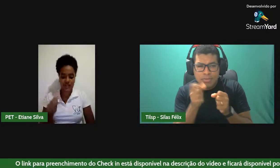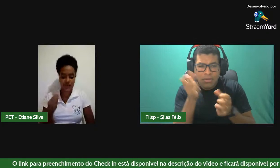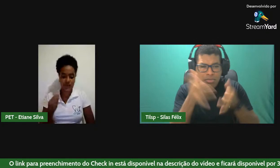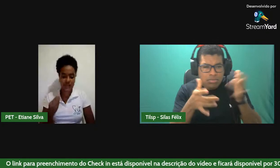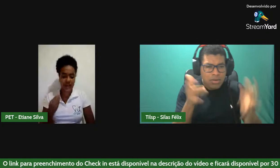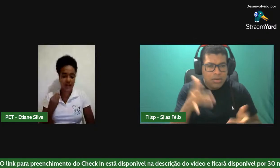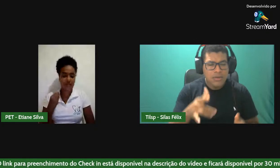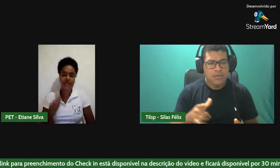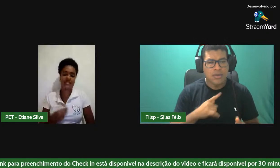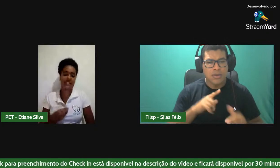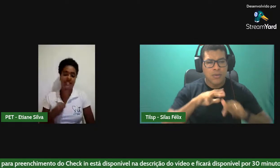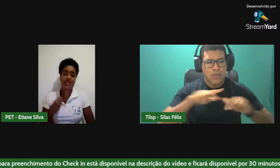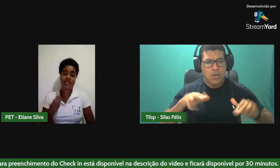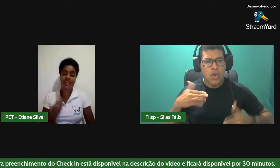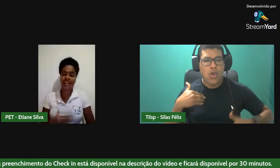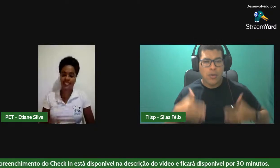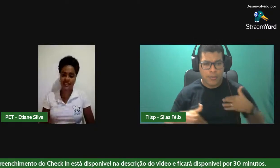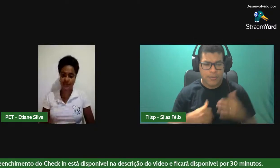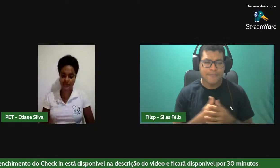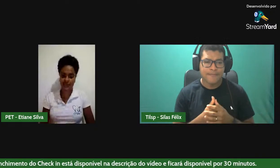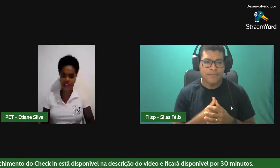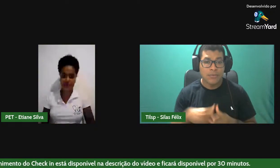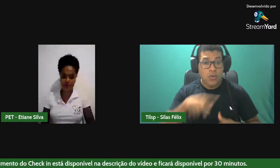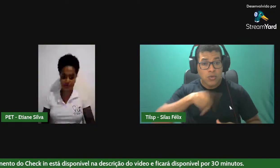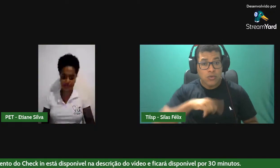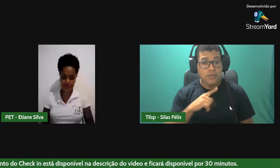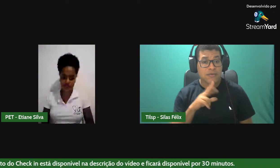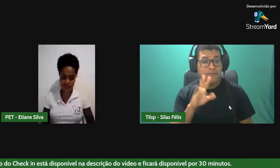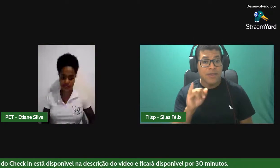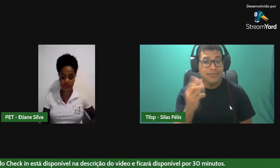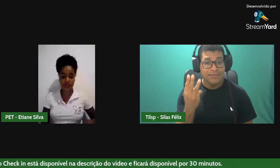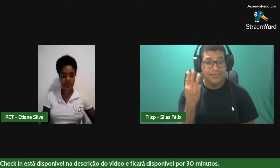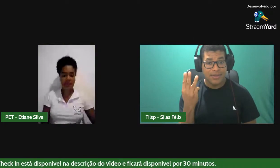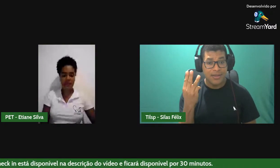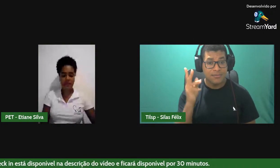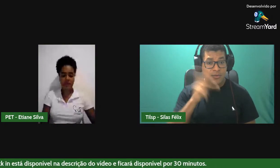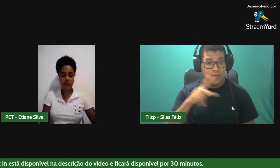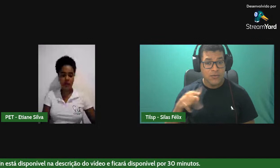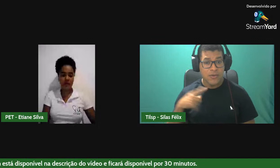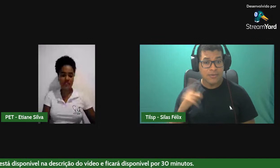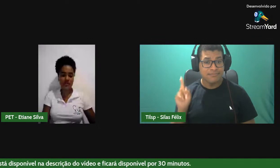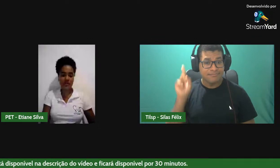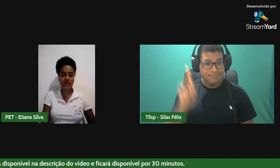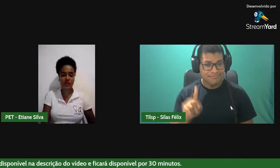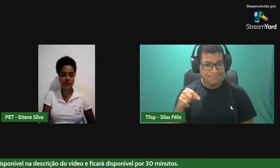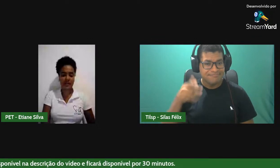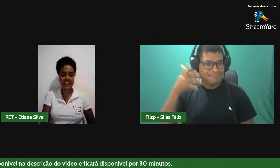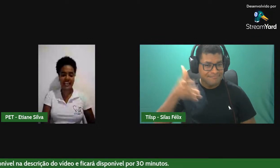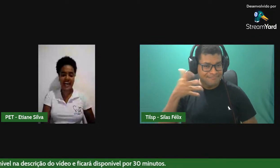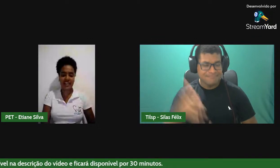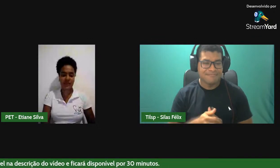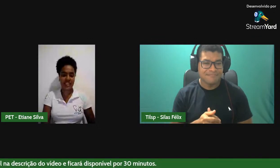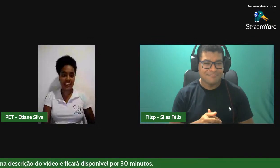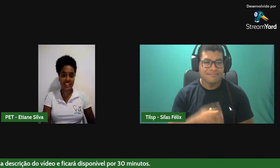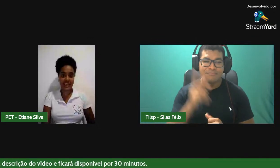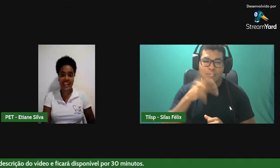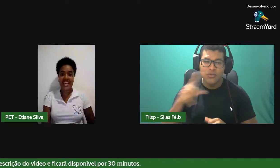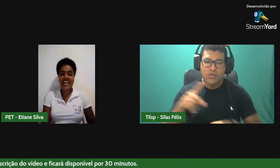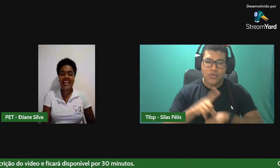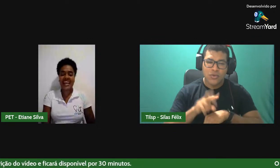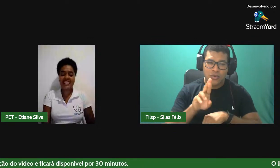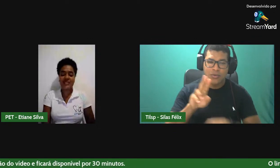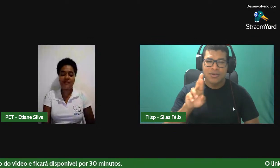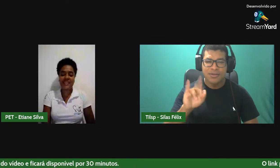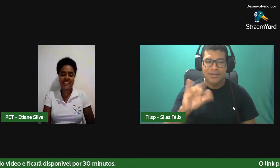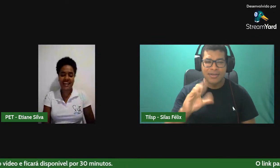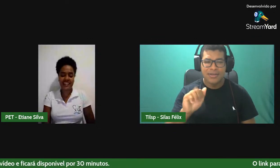a honra de contar com a presença de três ilustres professores. O professor Dr. Ricardo Henrique,